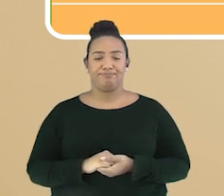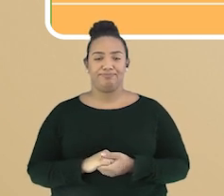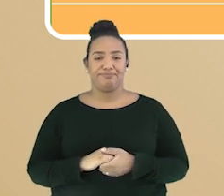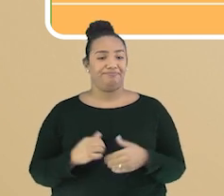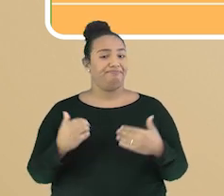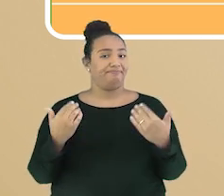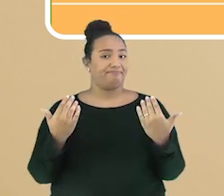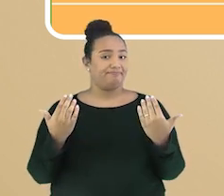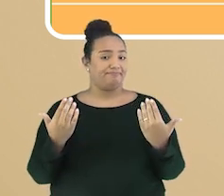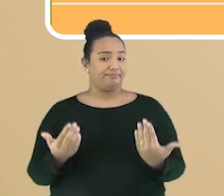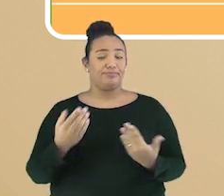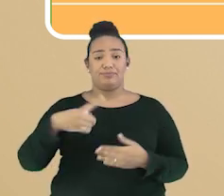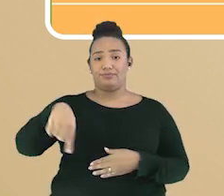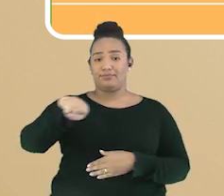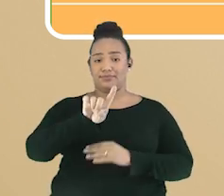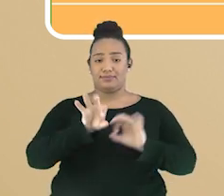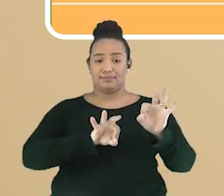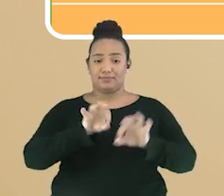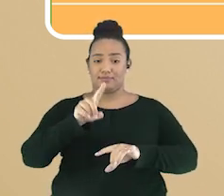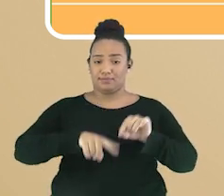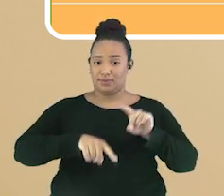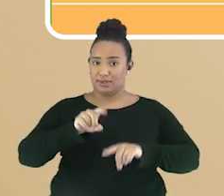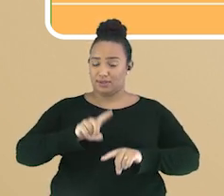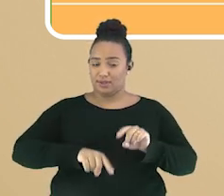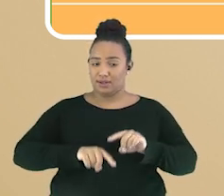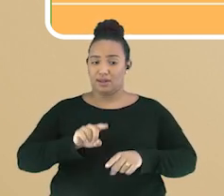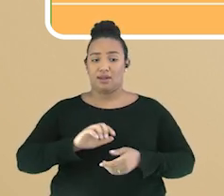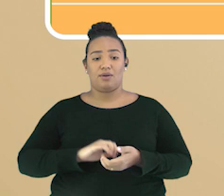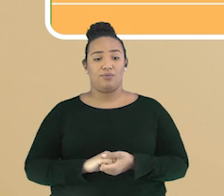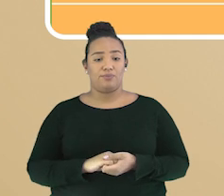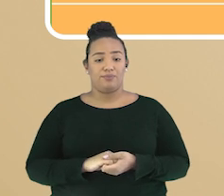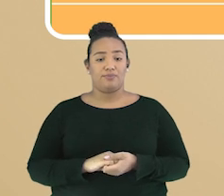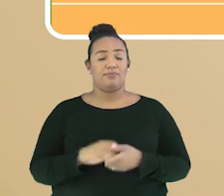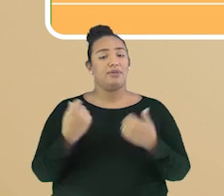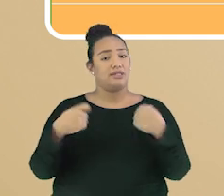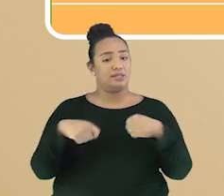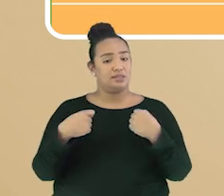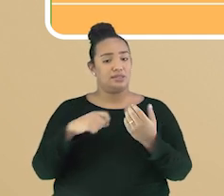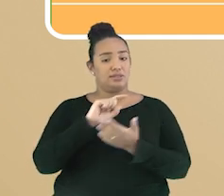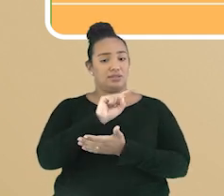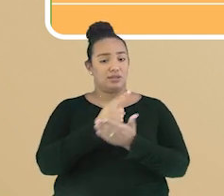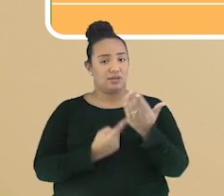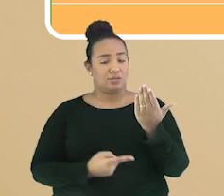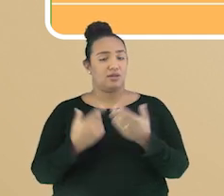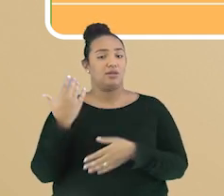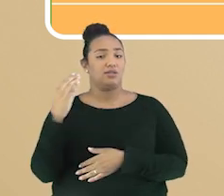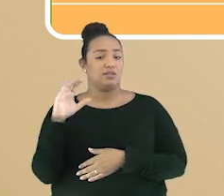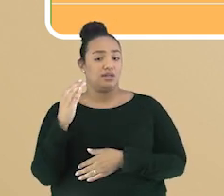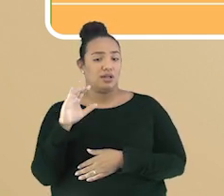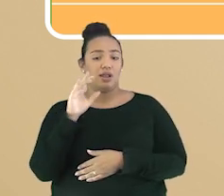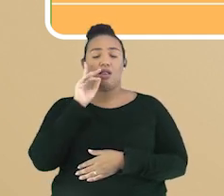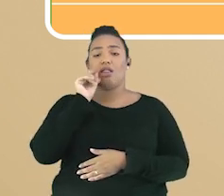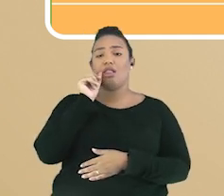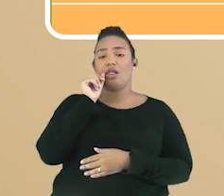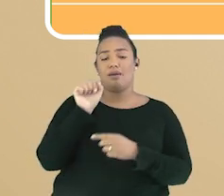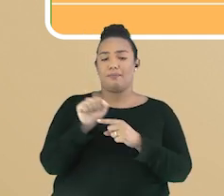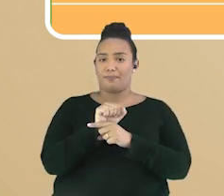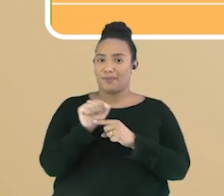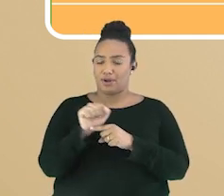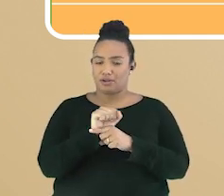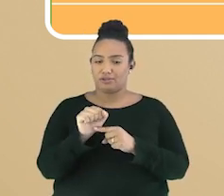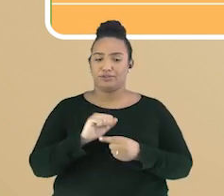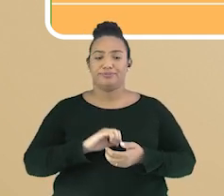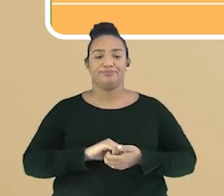Então, pode pegar o seu material escolar. Sempre tenha em mãos o seu caderno de ciências, lápis e